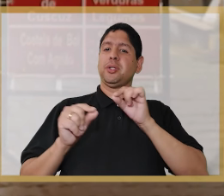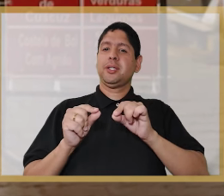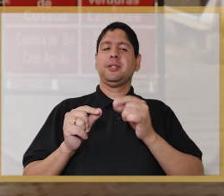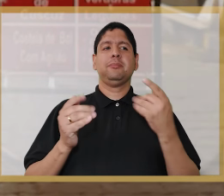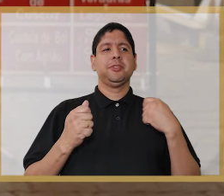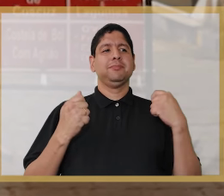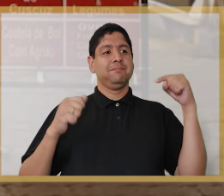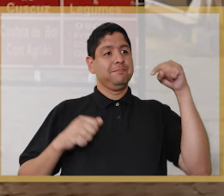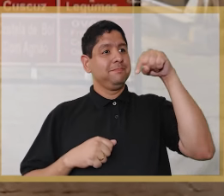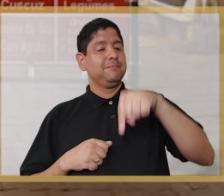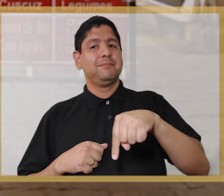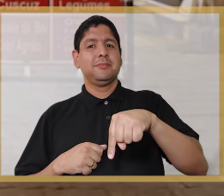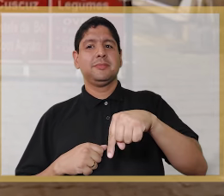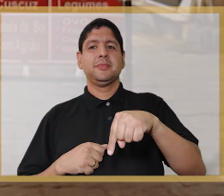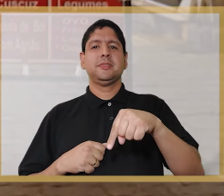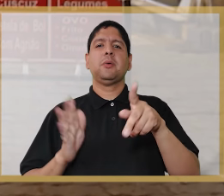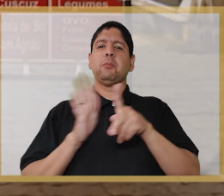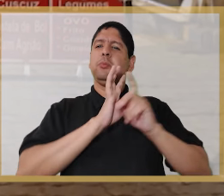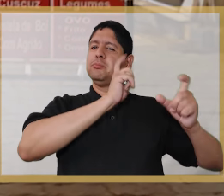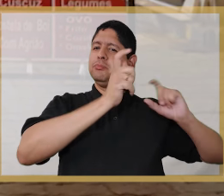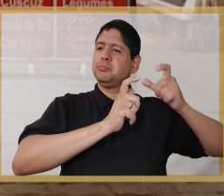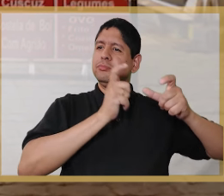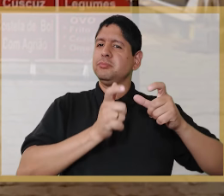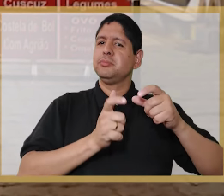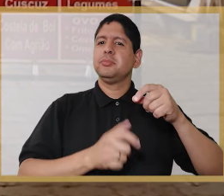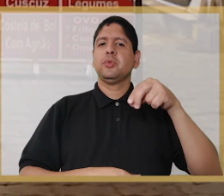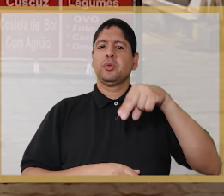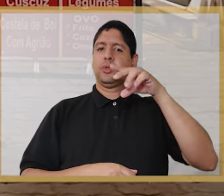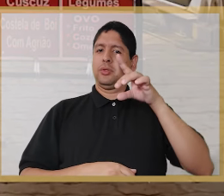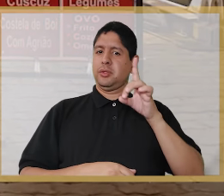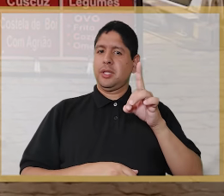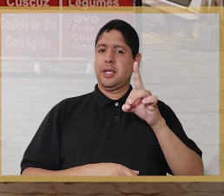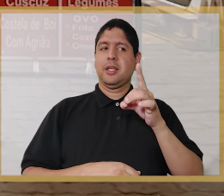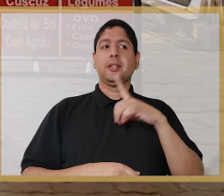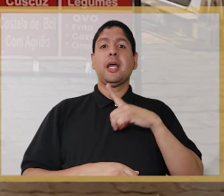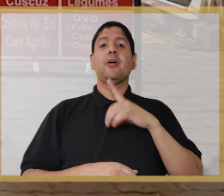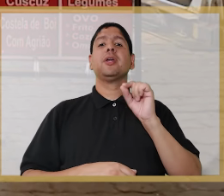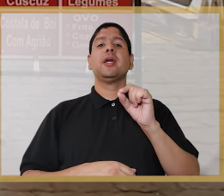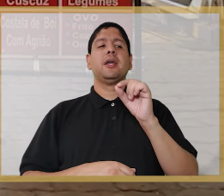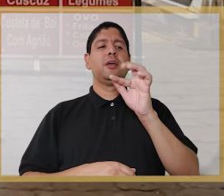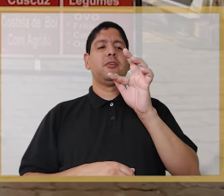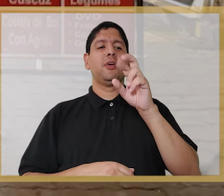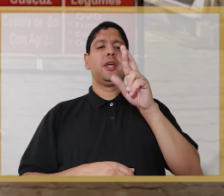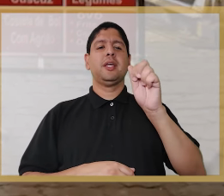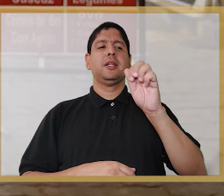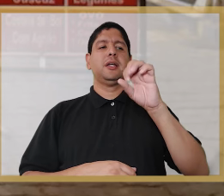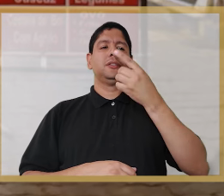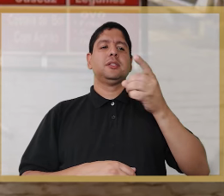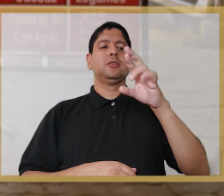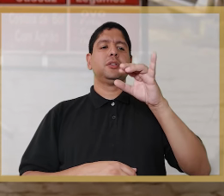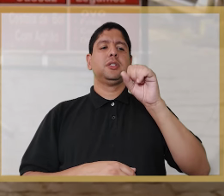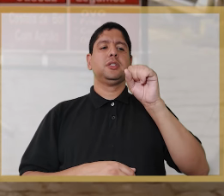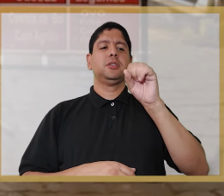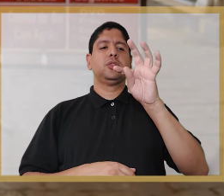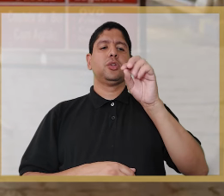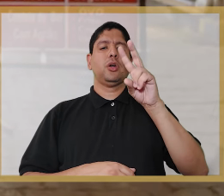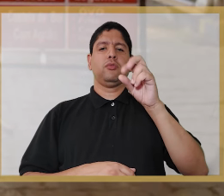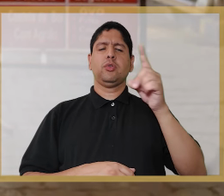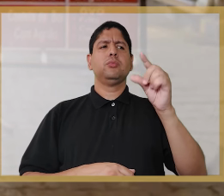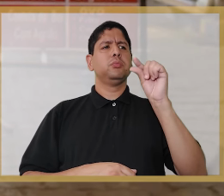que passar aqui no Centro de Tradições Nordestinas, a popular Feira de São Cristóvão, que fica a poucos minutos da Quinta da Boa